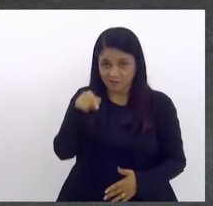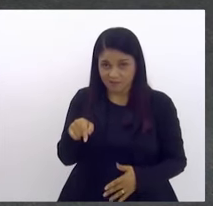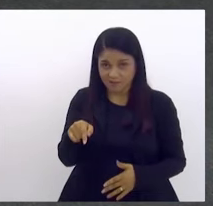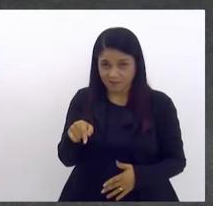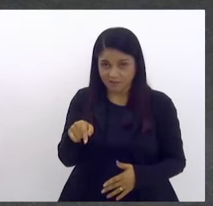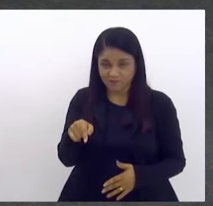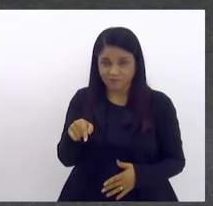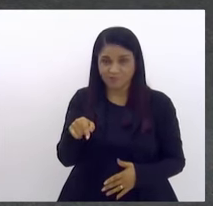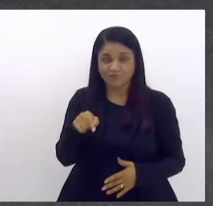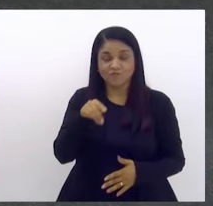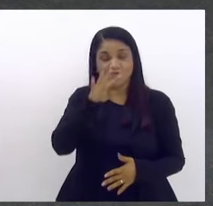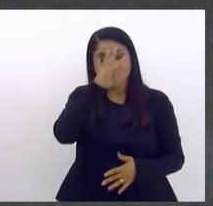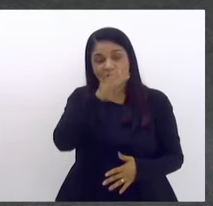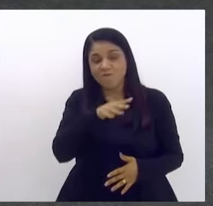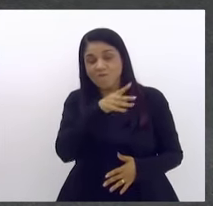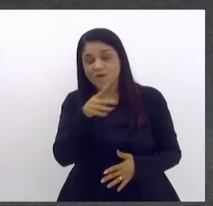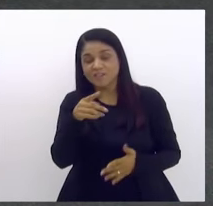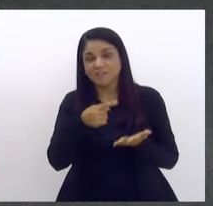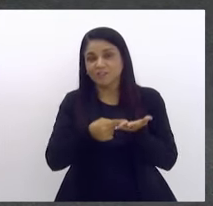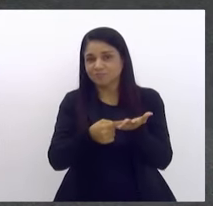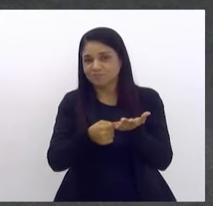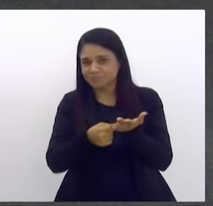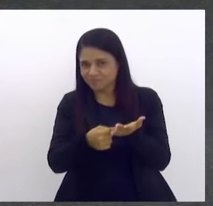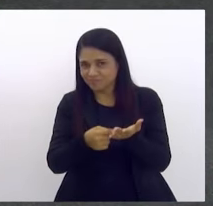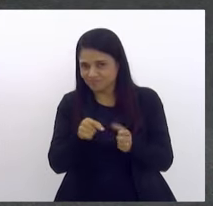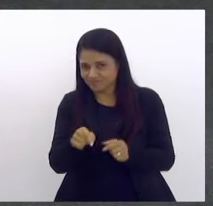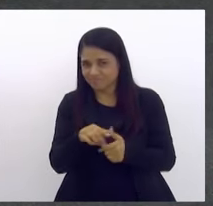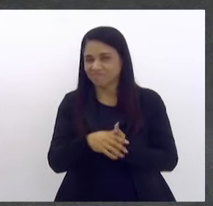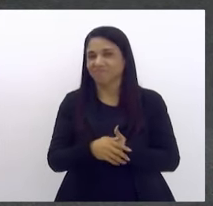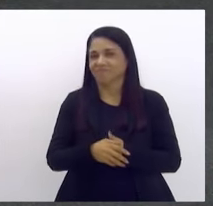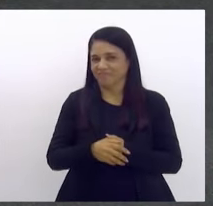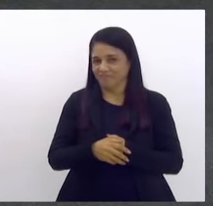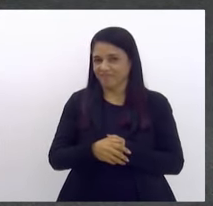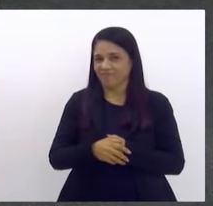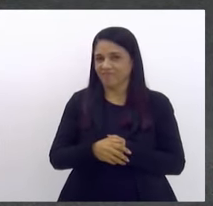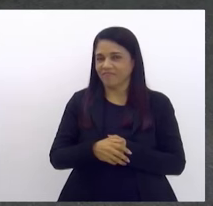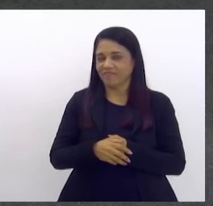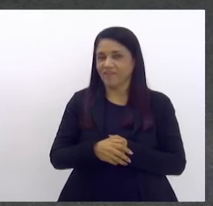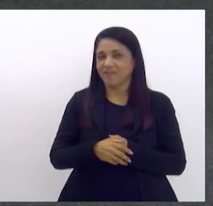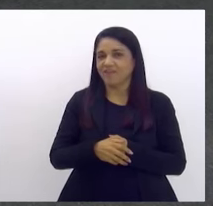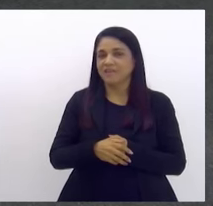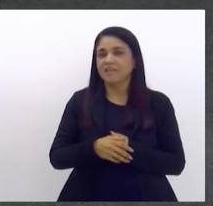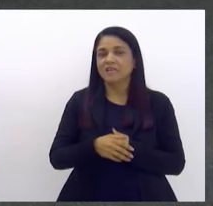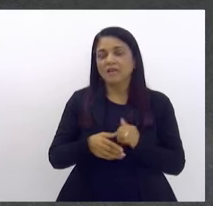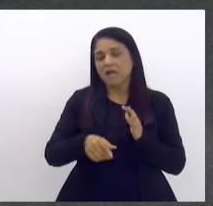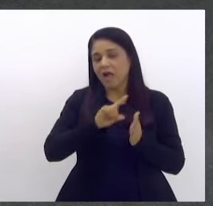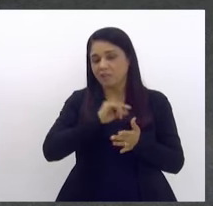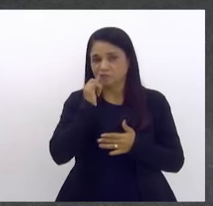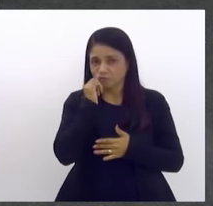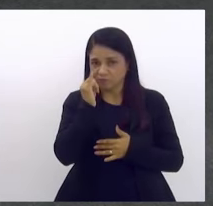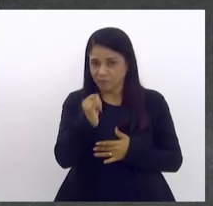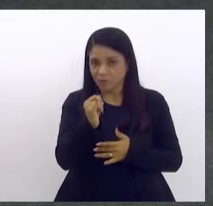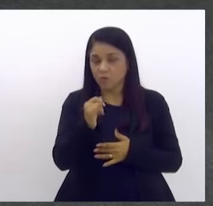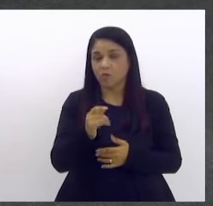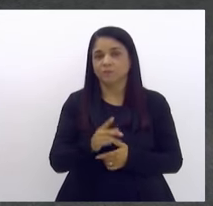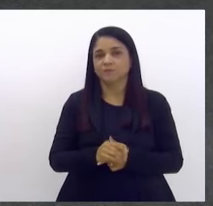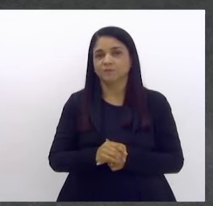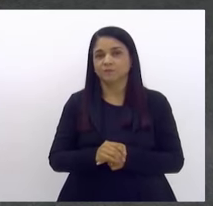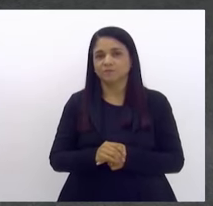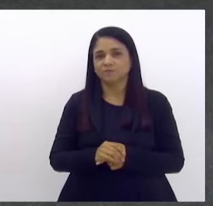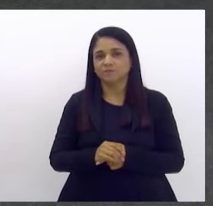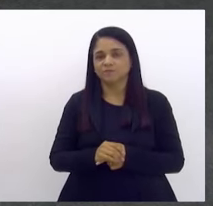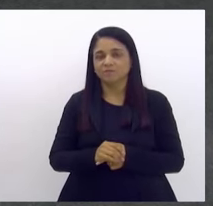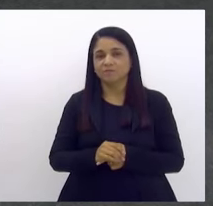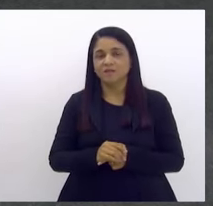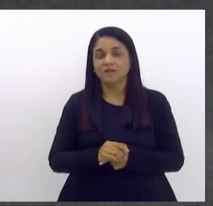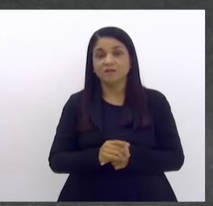tido uma agenda dessa natureza. E fica aqui, eu falei mais cedo, sobre o duplo padrão de